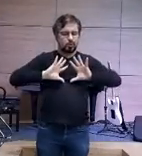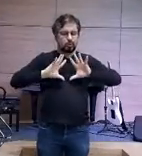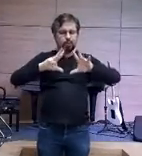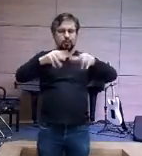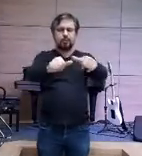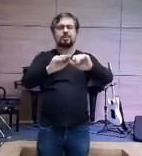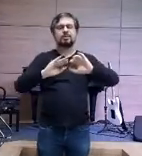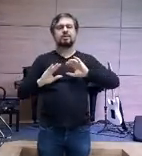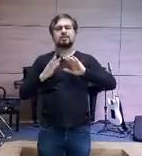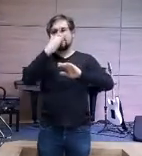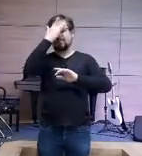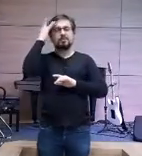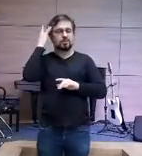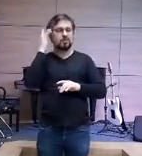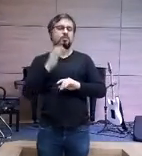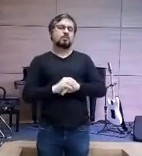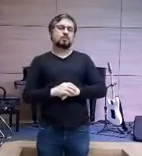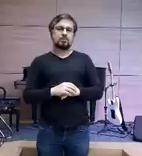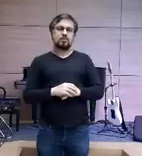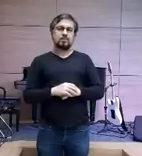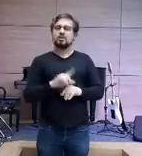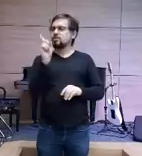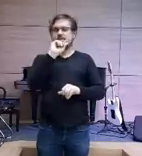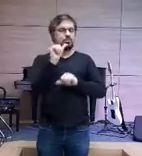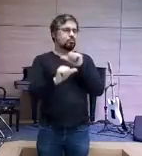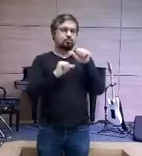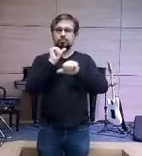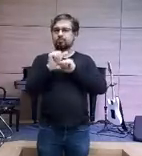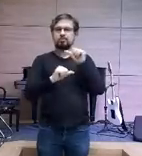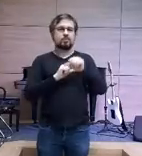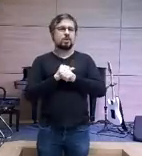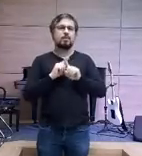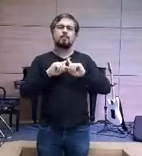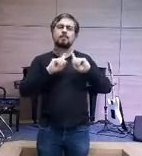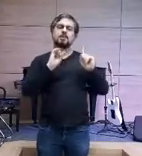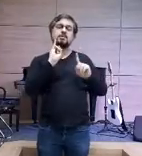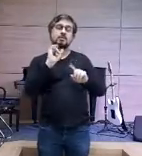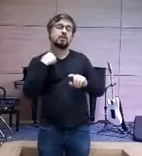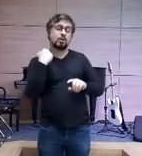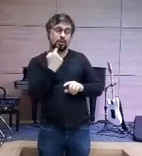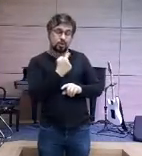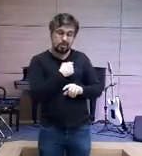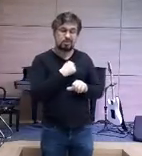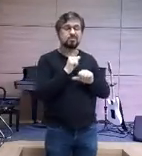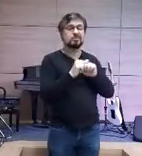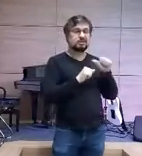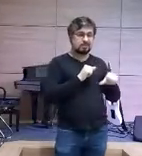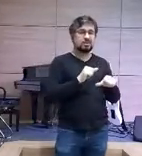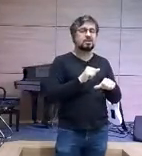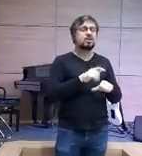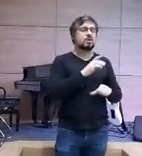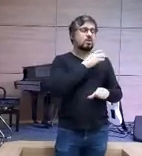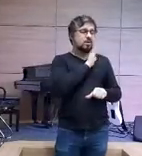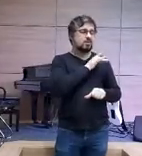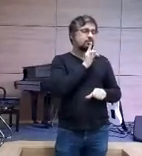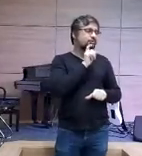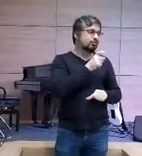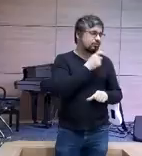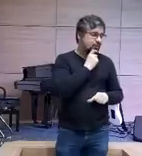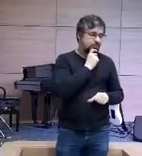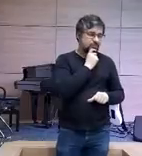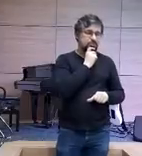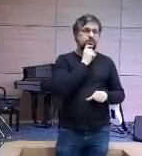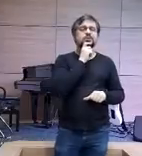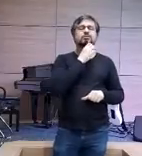carne isso é real isso não muda mas se nós mudarmos nós podemos esfriar nosso coração